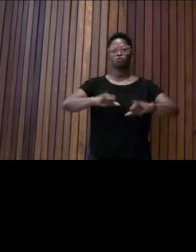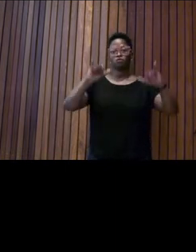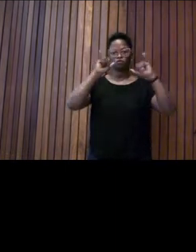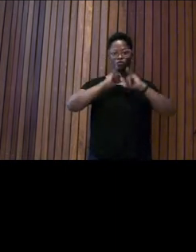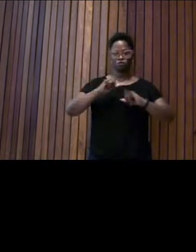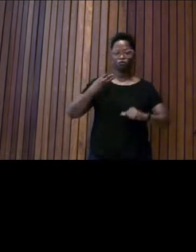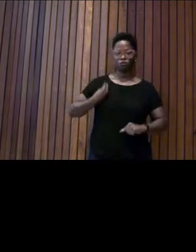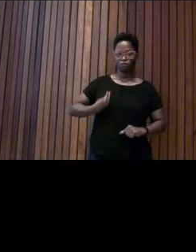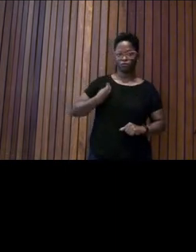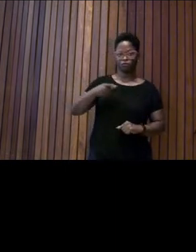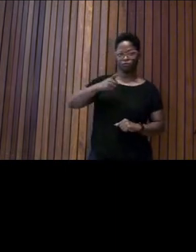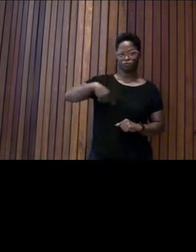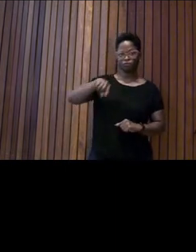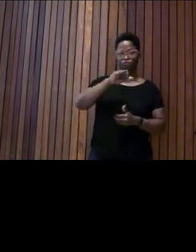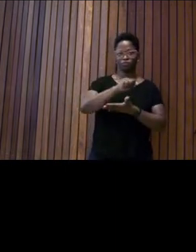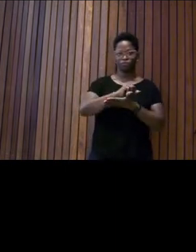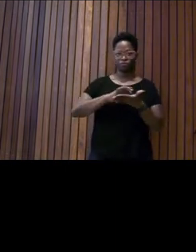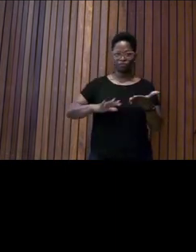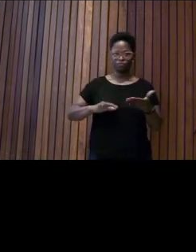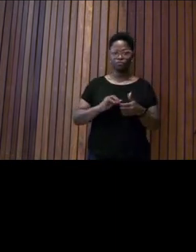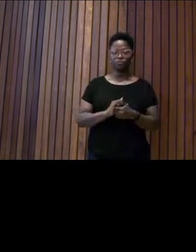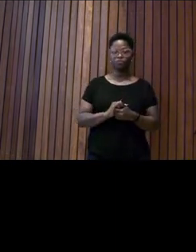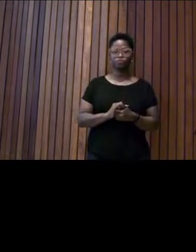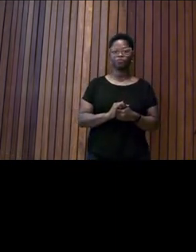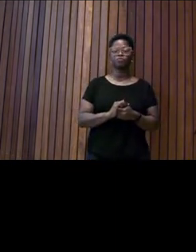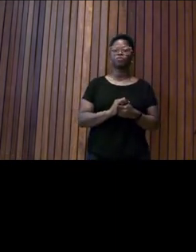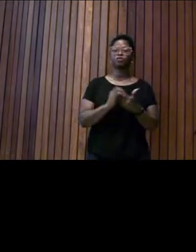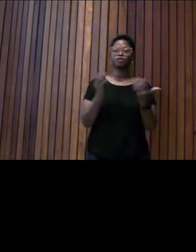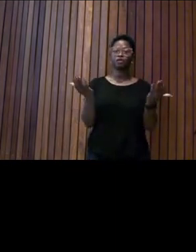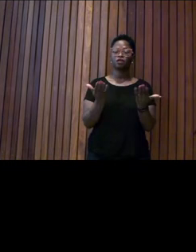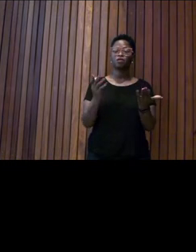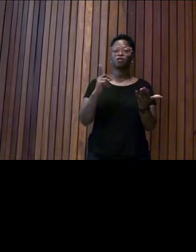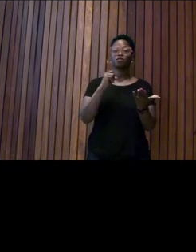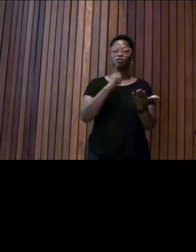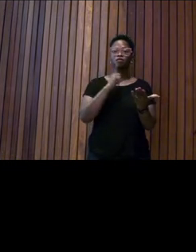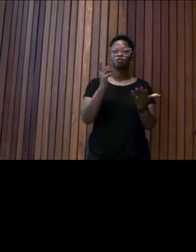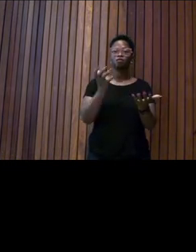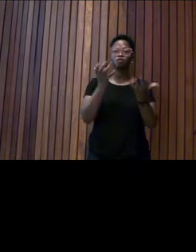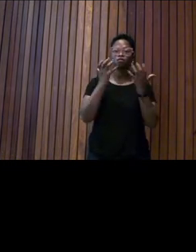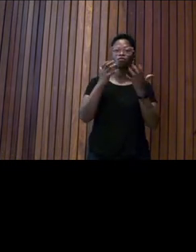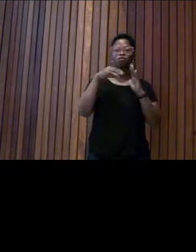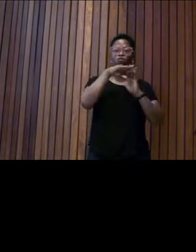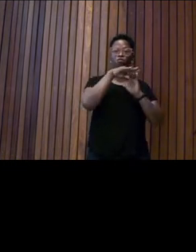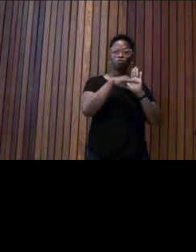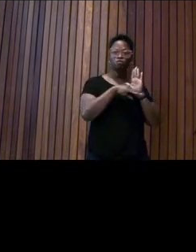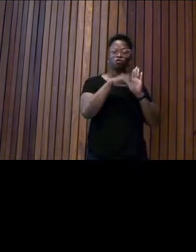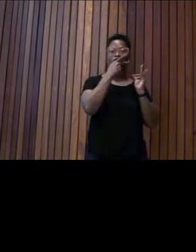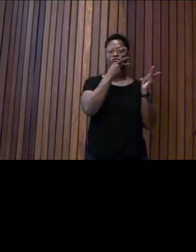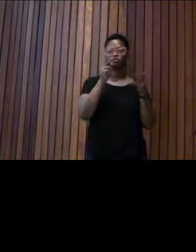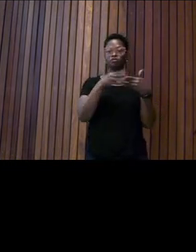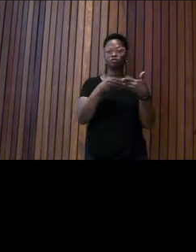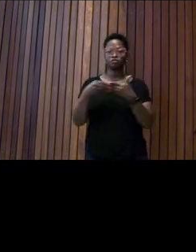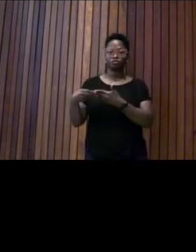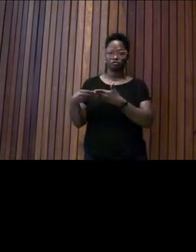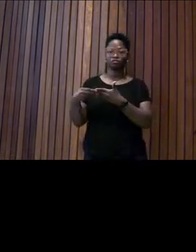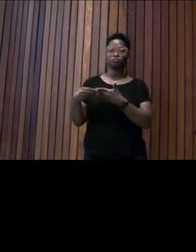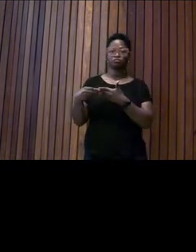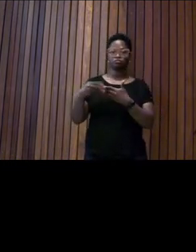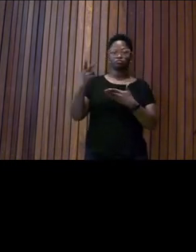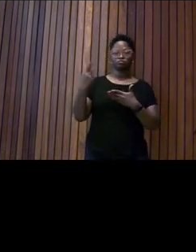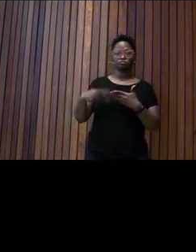divulgações e participarem das nossas atividades. Dentre elas, destaca-se também o programa de visitas guiadas à obra do